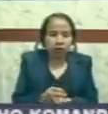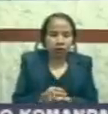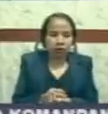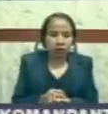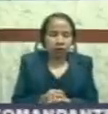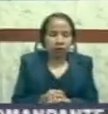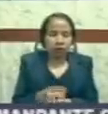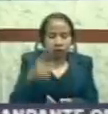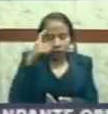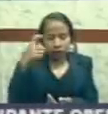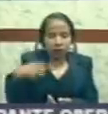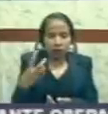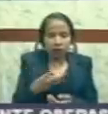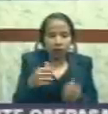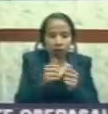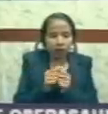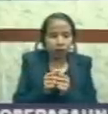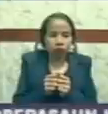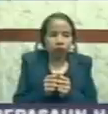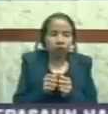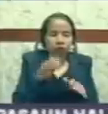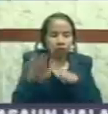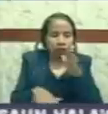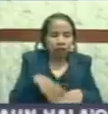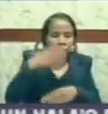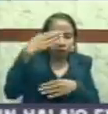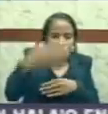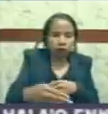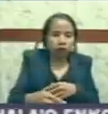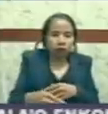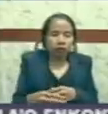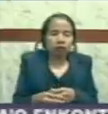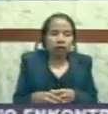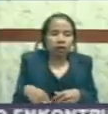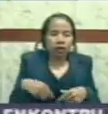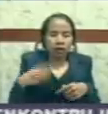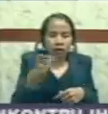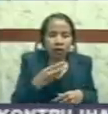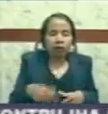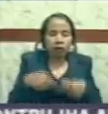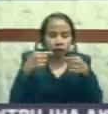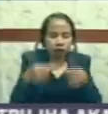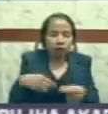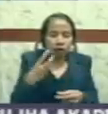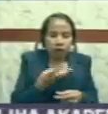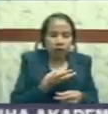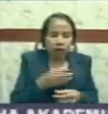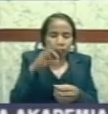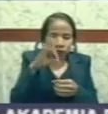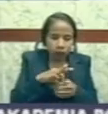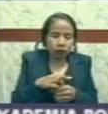Também está Hamutu, tem que ir ao Baoim. Razão de a minha foi a minha votos a favor, mas bem,